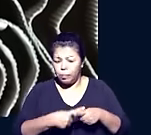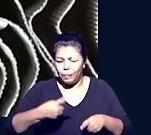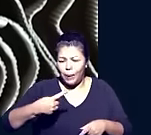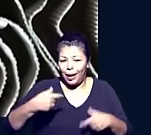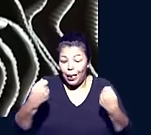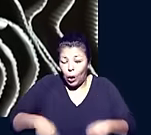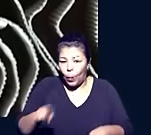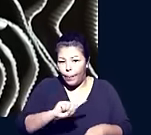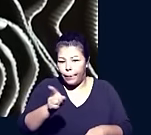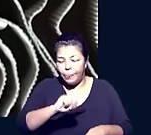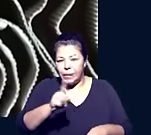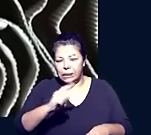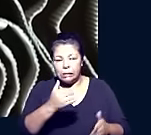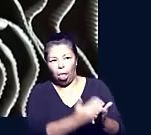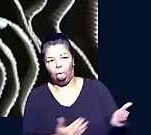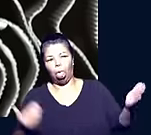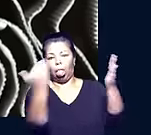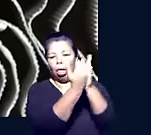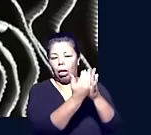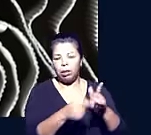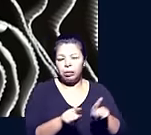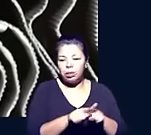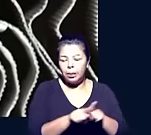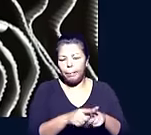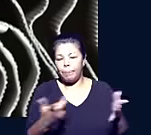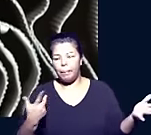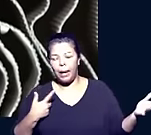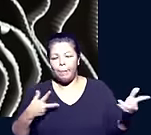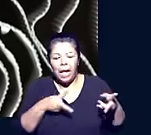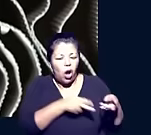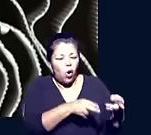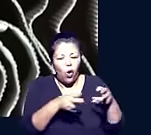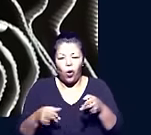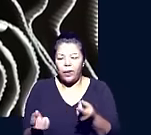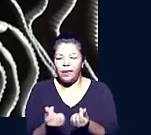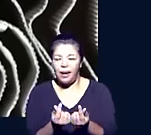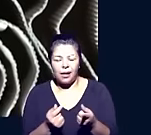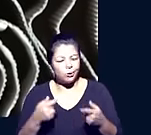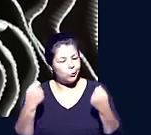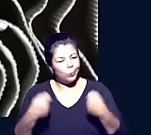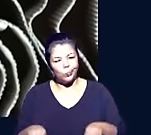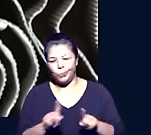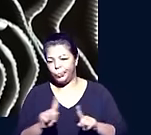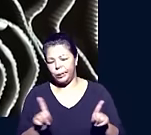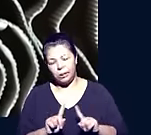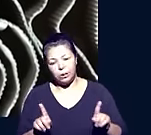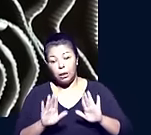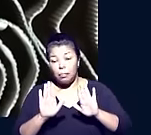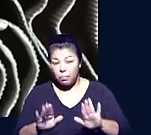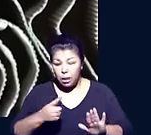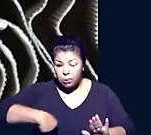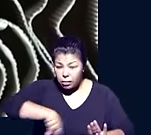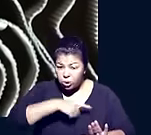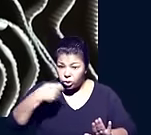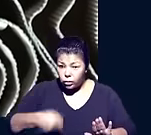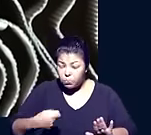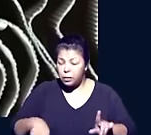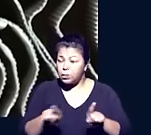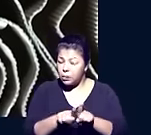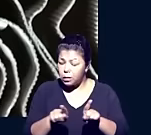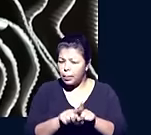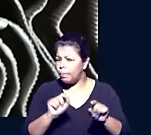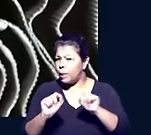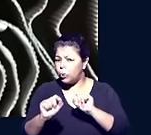eh radicalmente de corte de investimentos de obras que são estruturantes necessariamente não mas nós temos que cortar as nossas